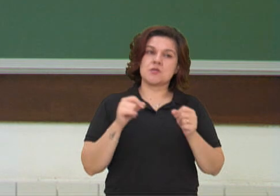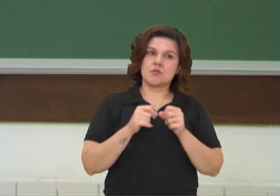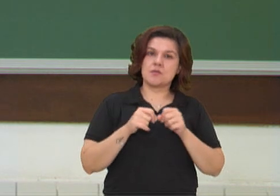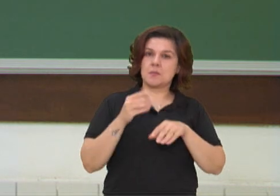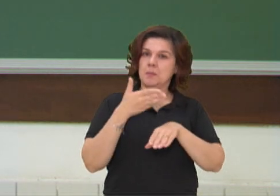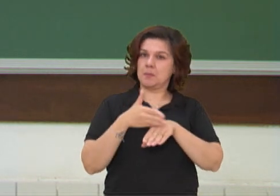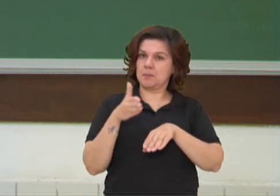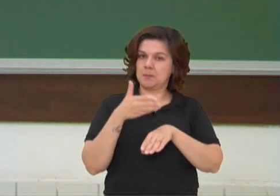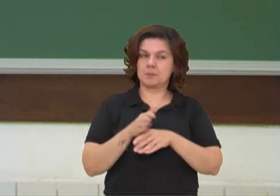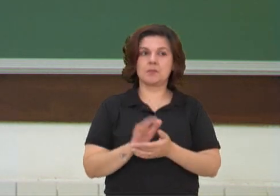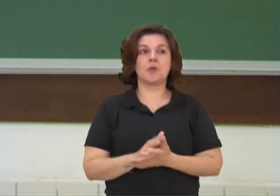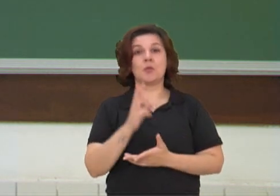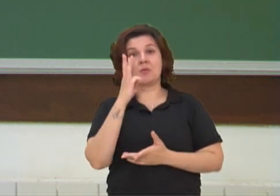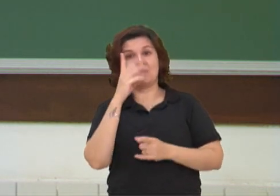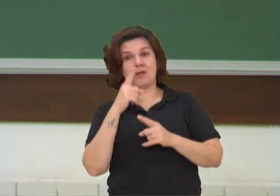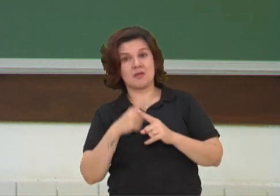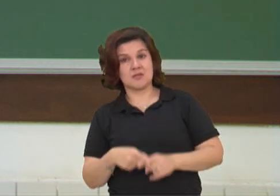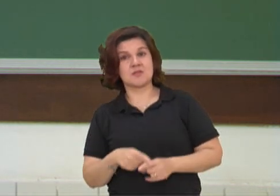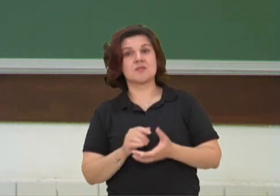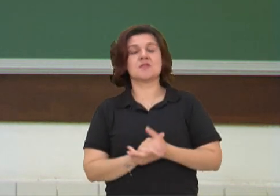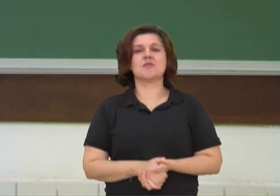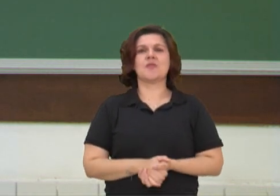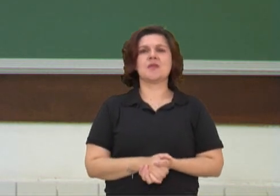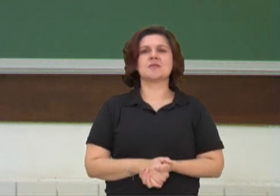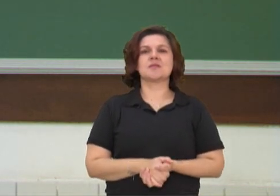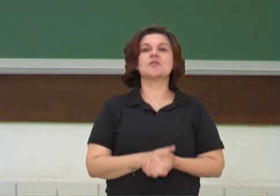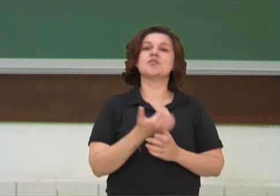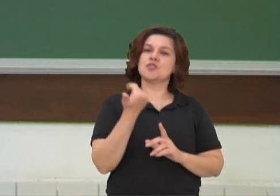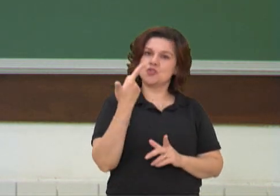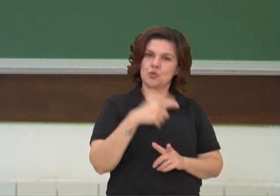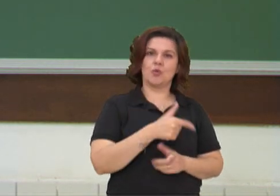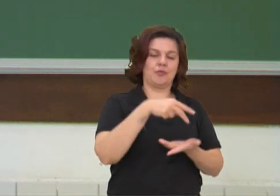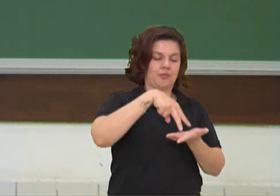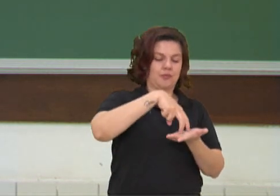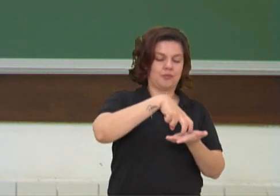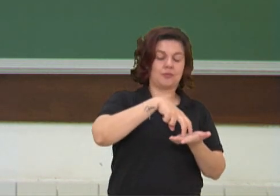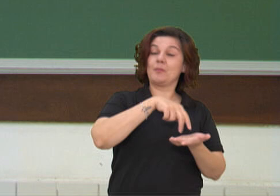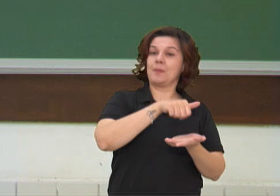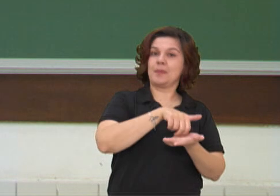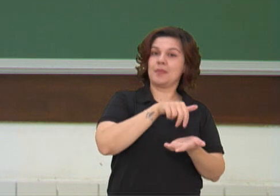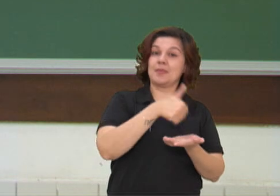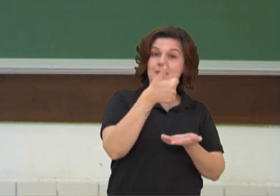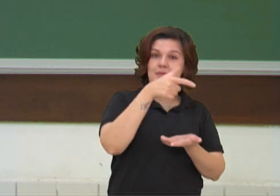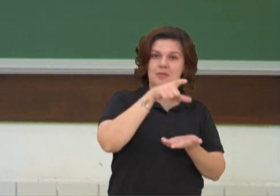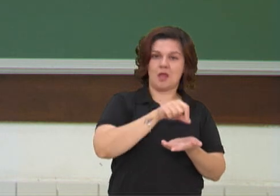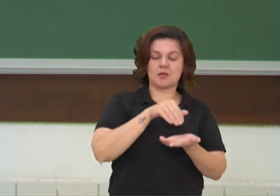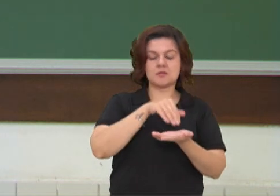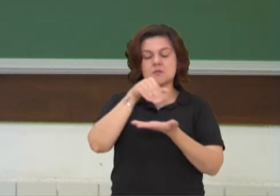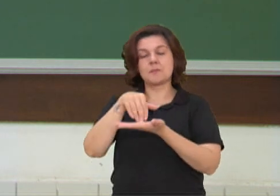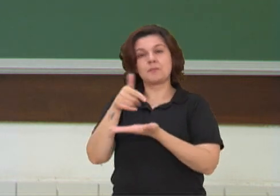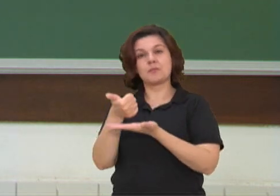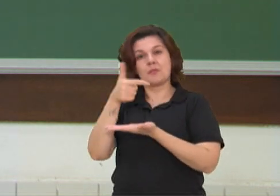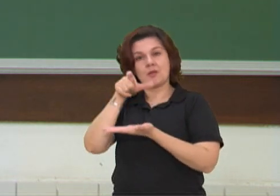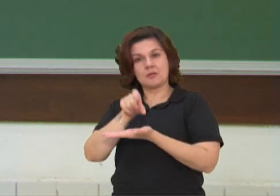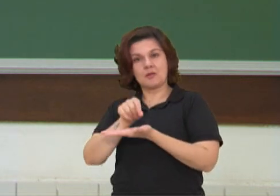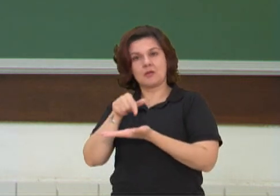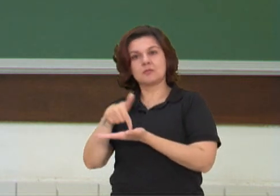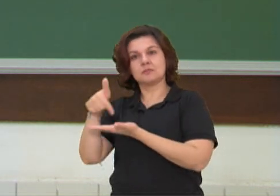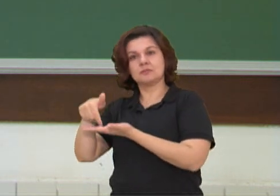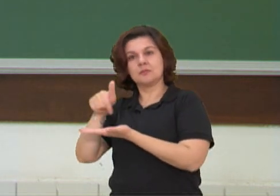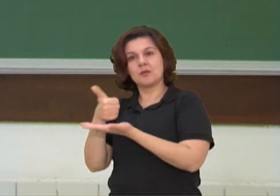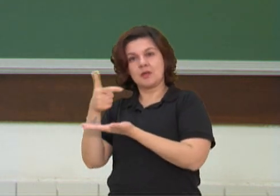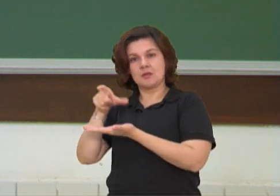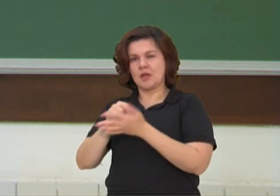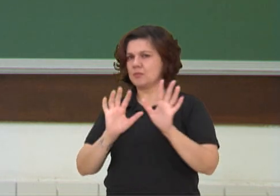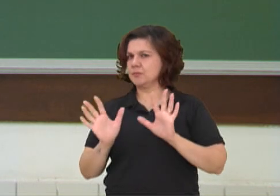também ali 3 séries com 10 repetições de cada um, que não vai ter nenhum problema, é bem indicado assim, e não vai ter ali nenhuma restrição ali